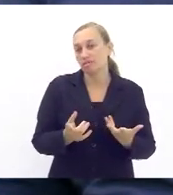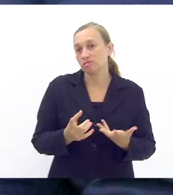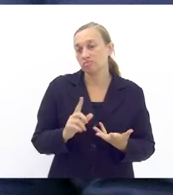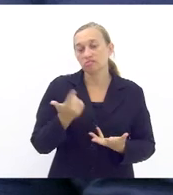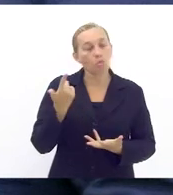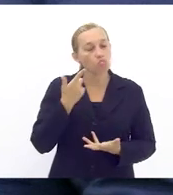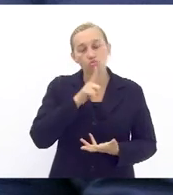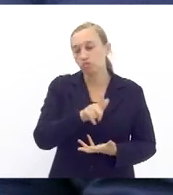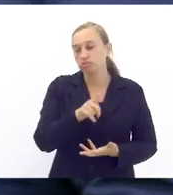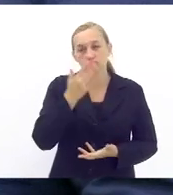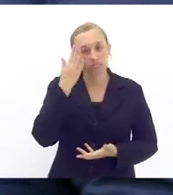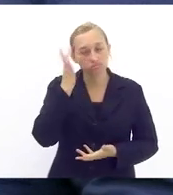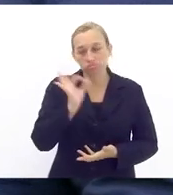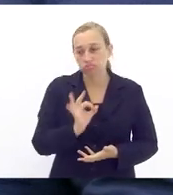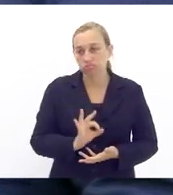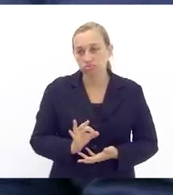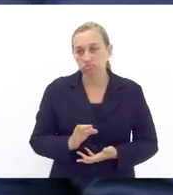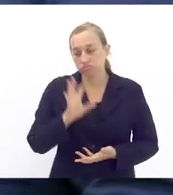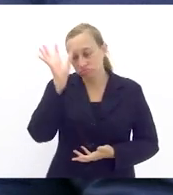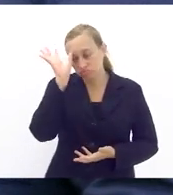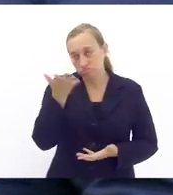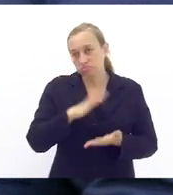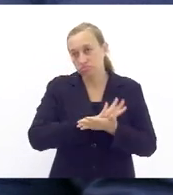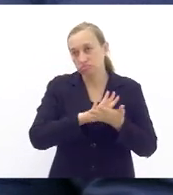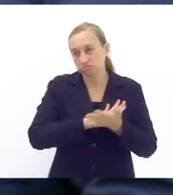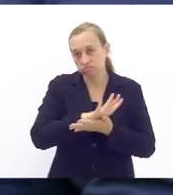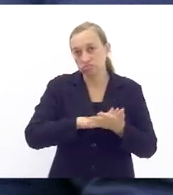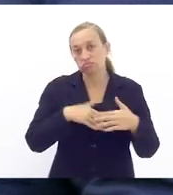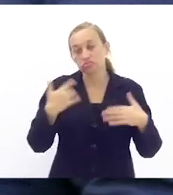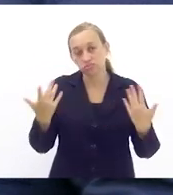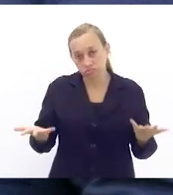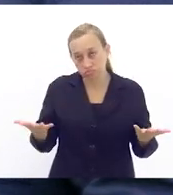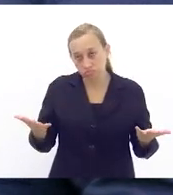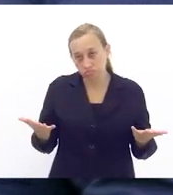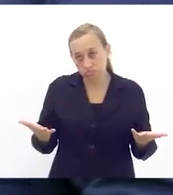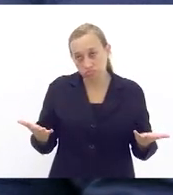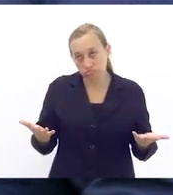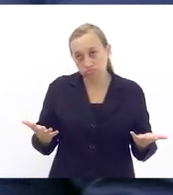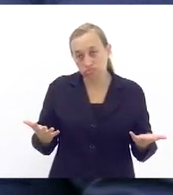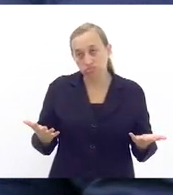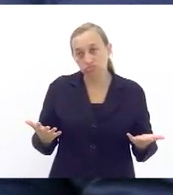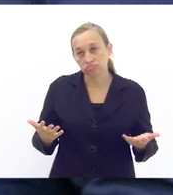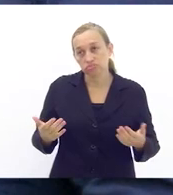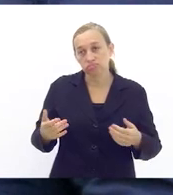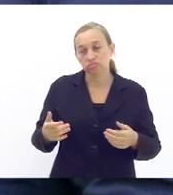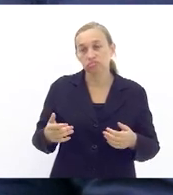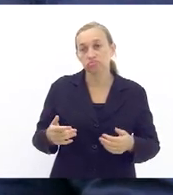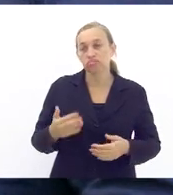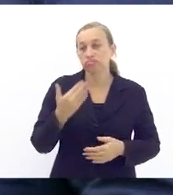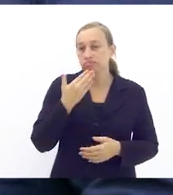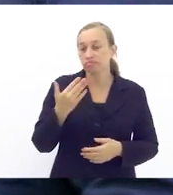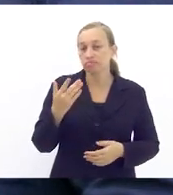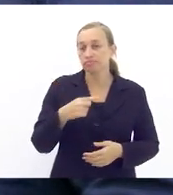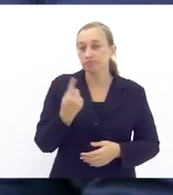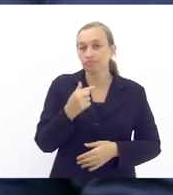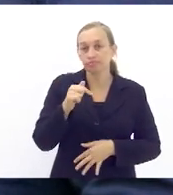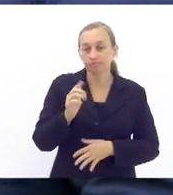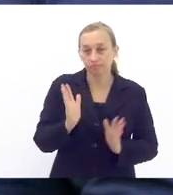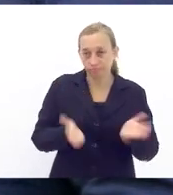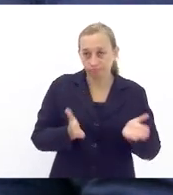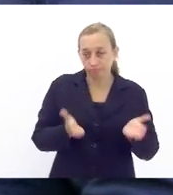consegue entender e não resolve Então a reivindicação a reivindicações que a gente traz aqui hoje